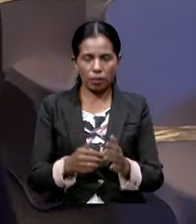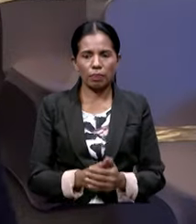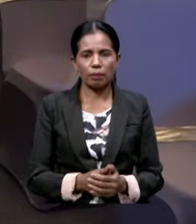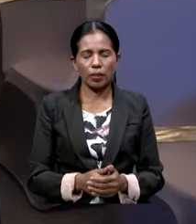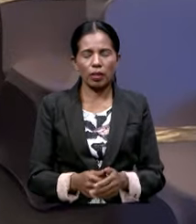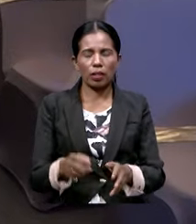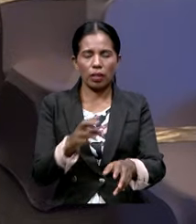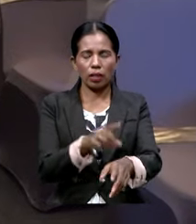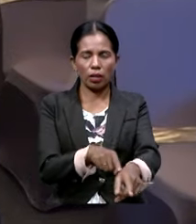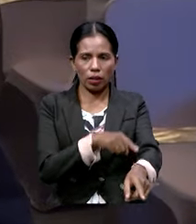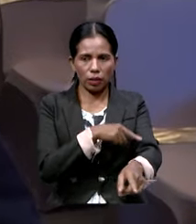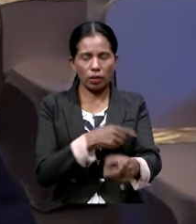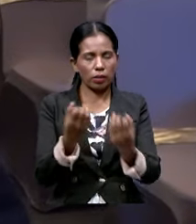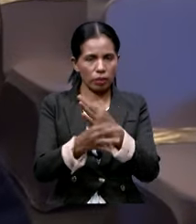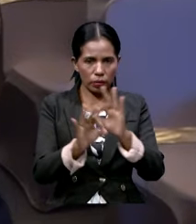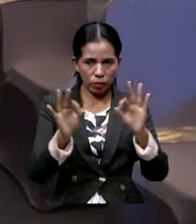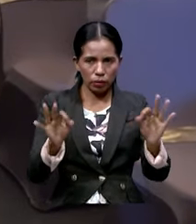depois quando remata ona, é